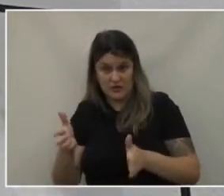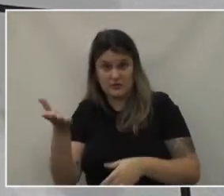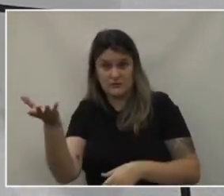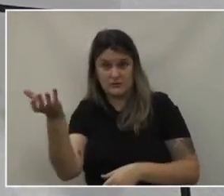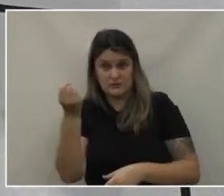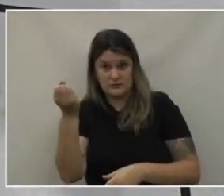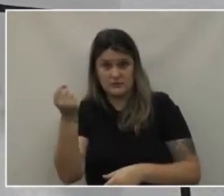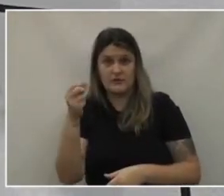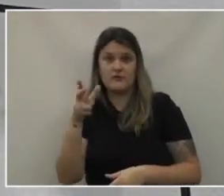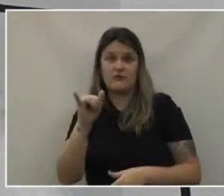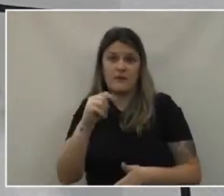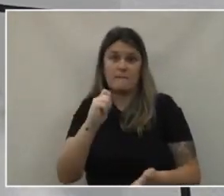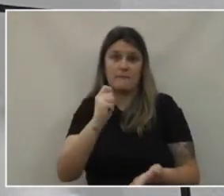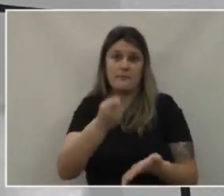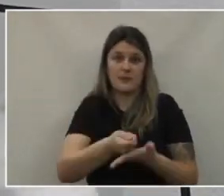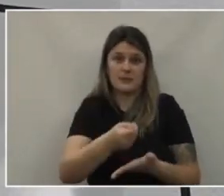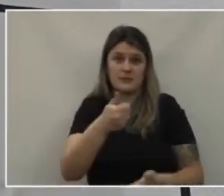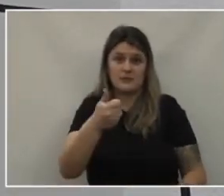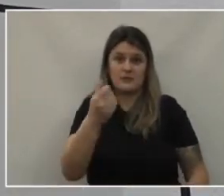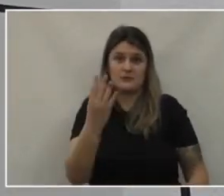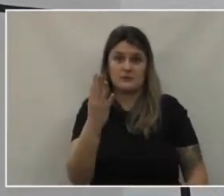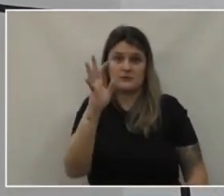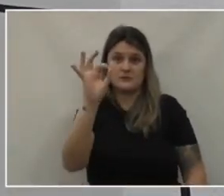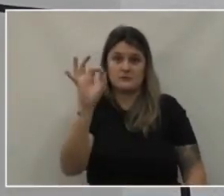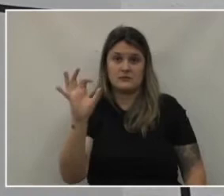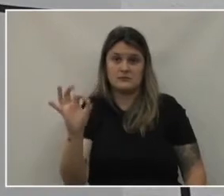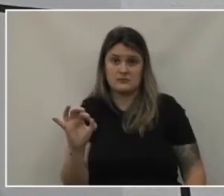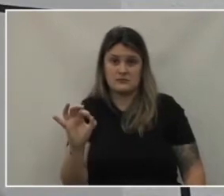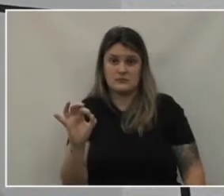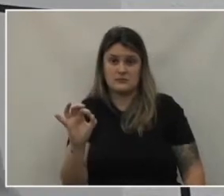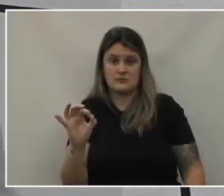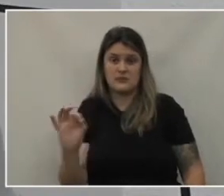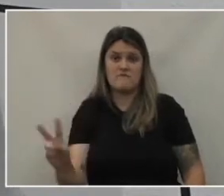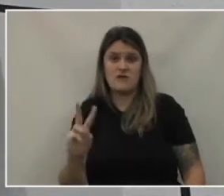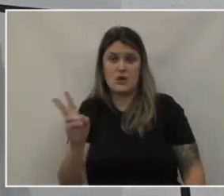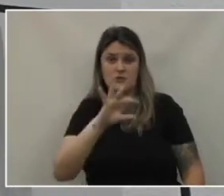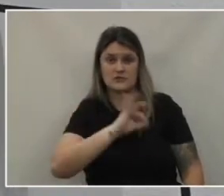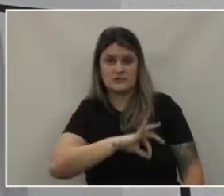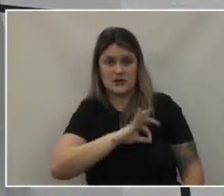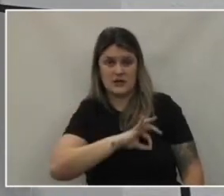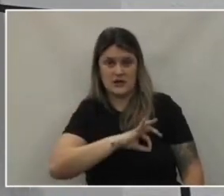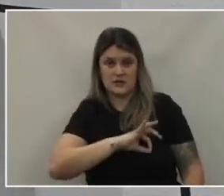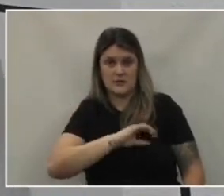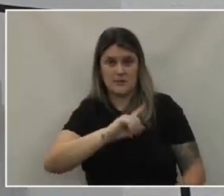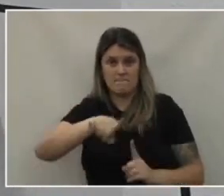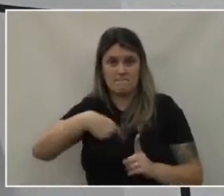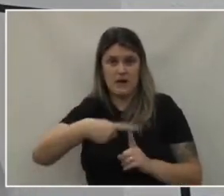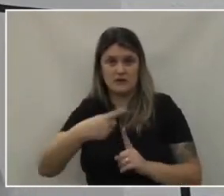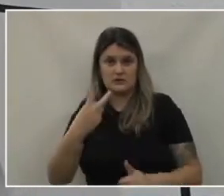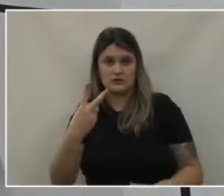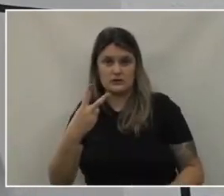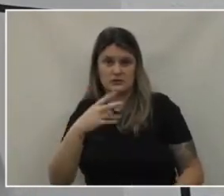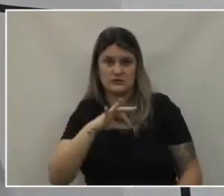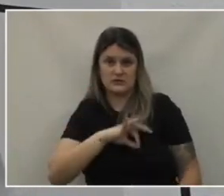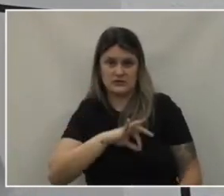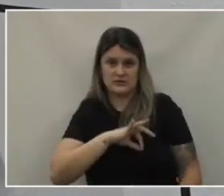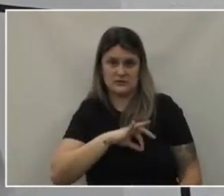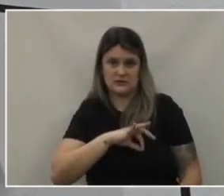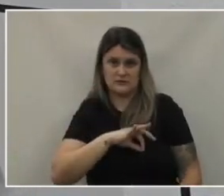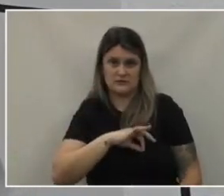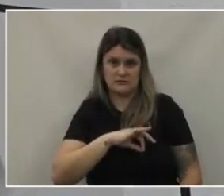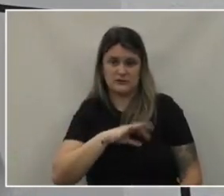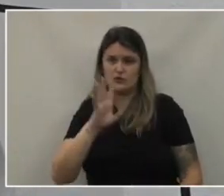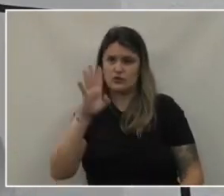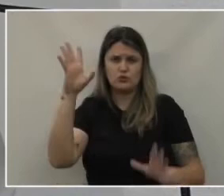passarão a contribuir com 14% sobre os valores recebidos acima de 2 salários mínimos